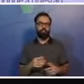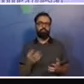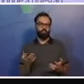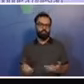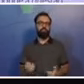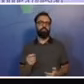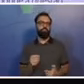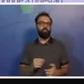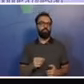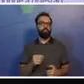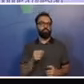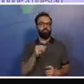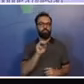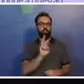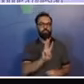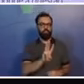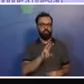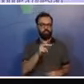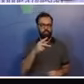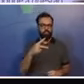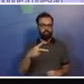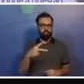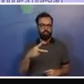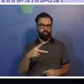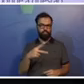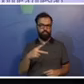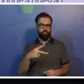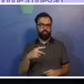como 3P, ok?